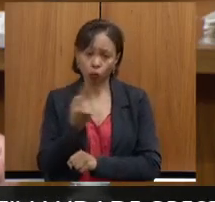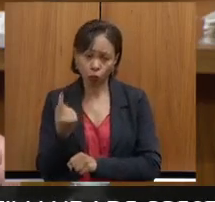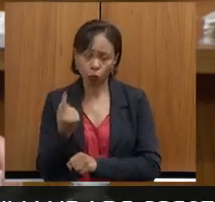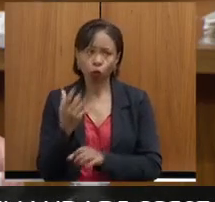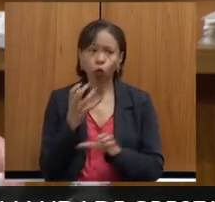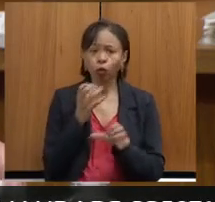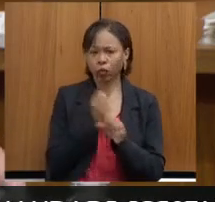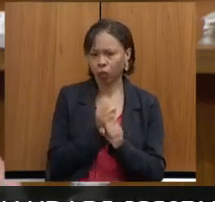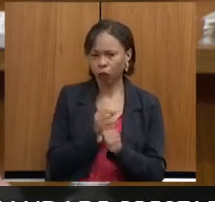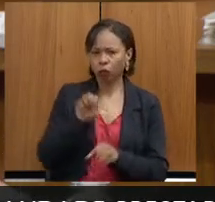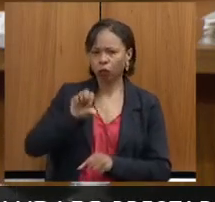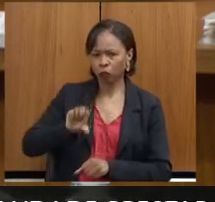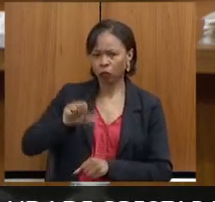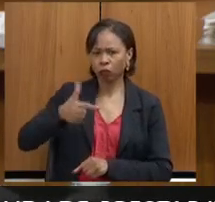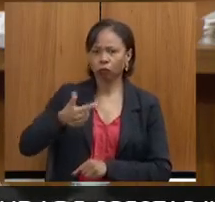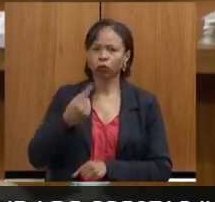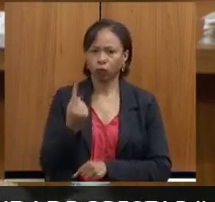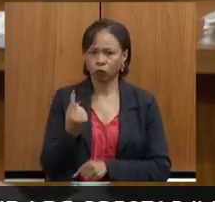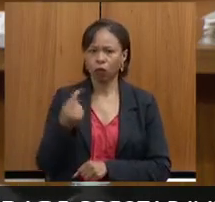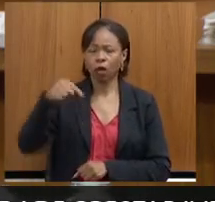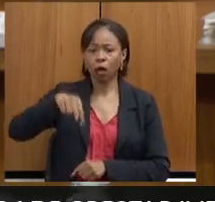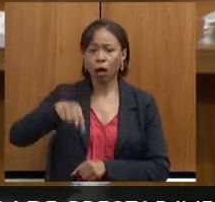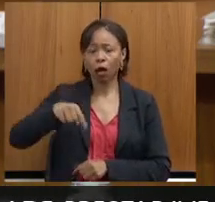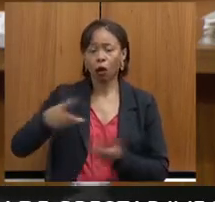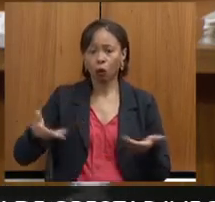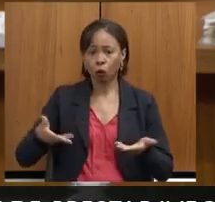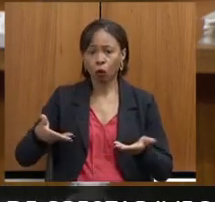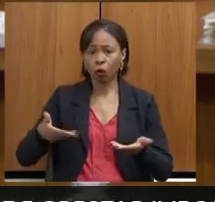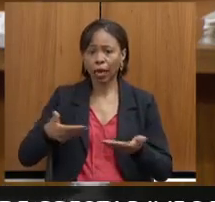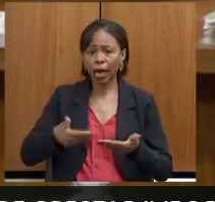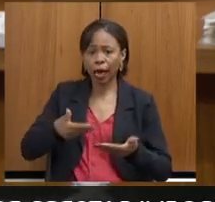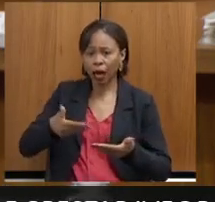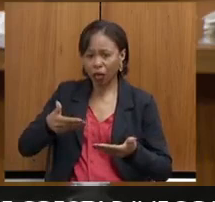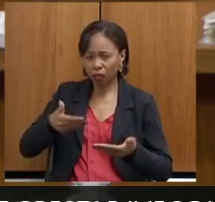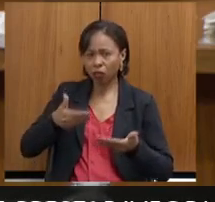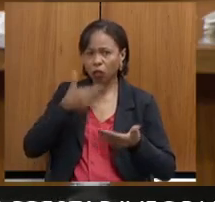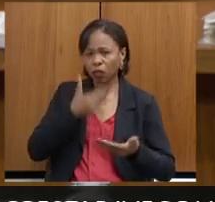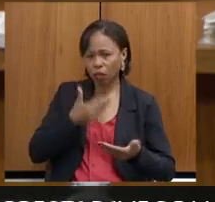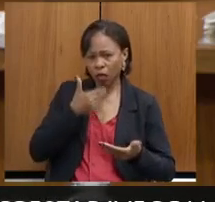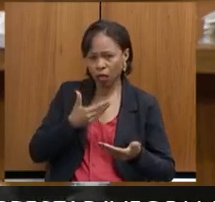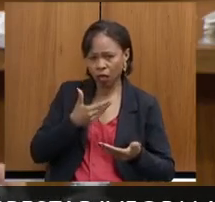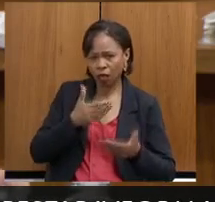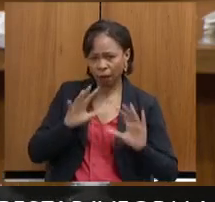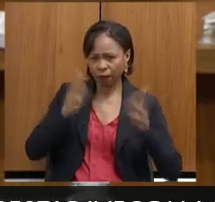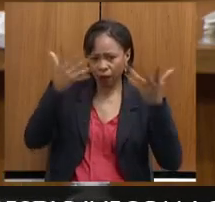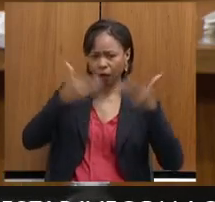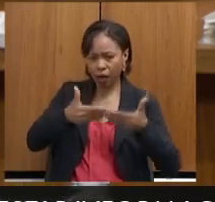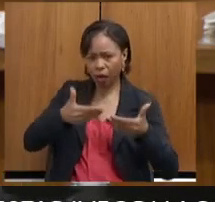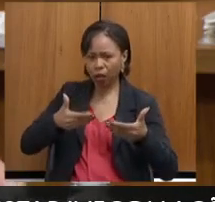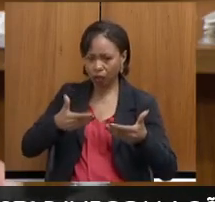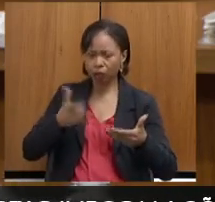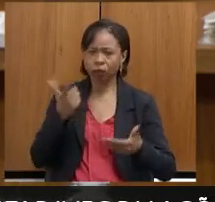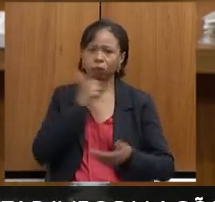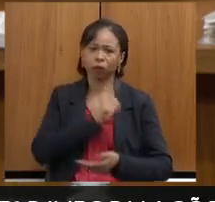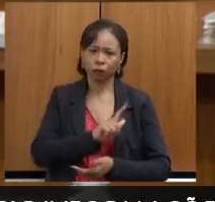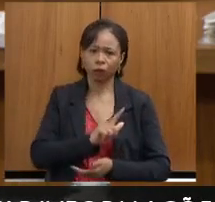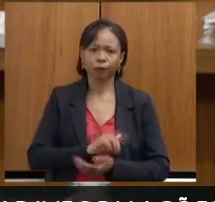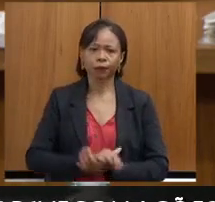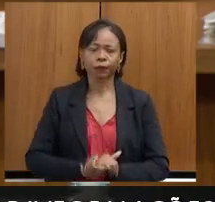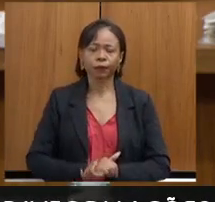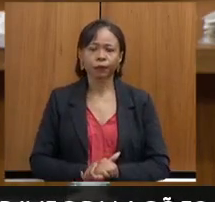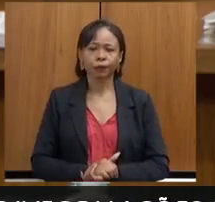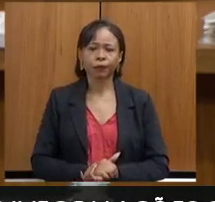921 agora até antes do Natal Eu imagino pode passar